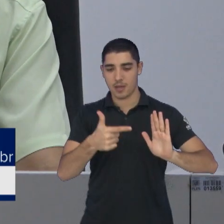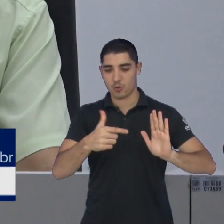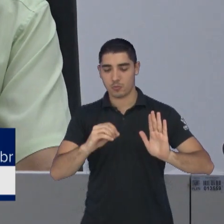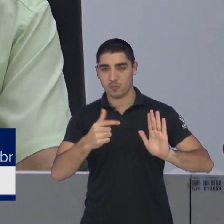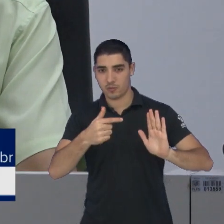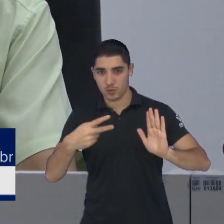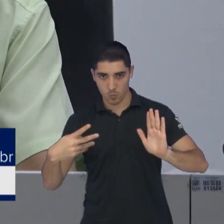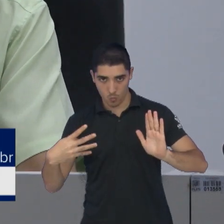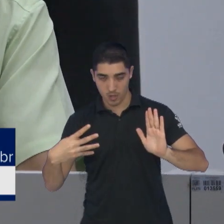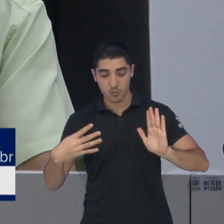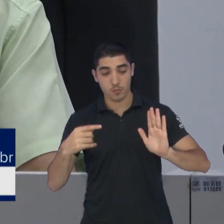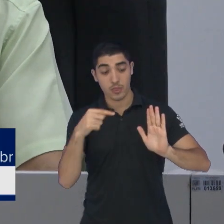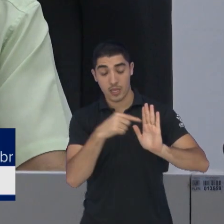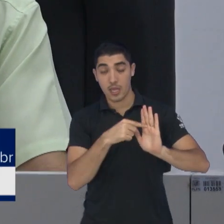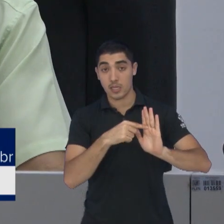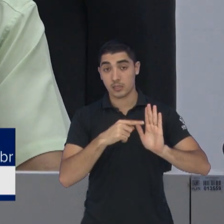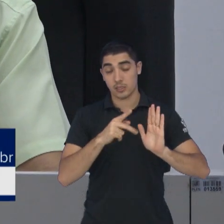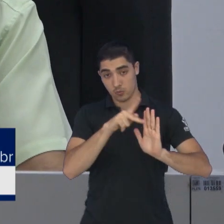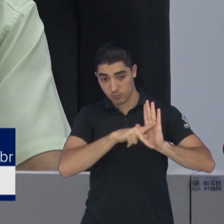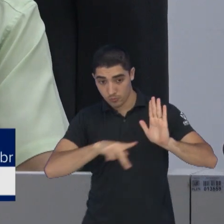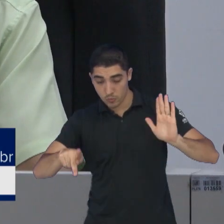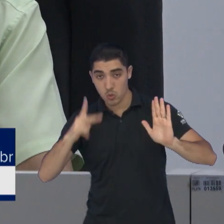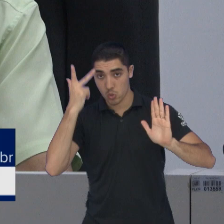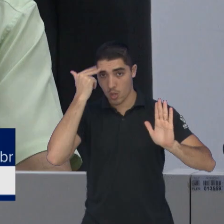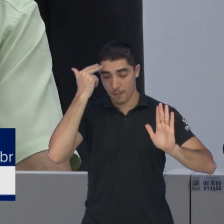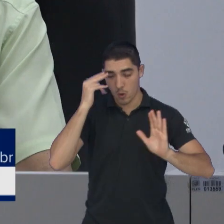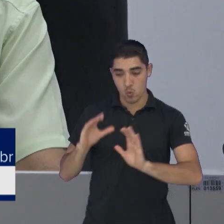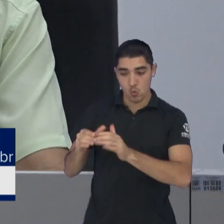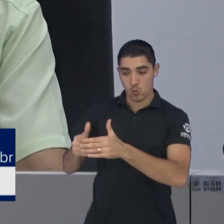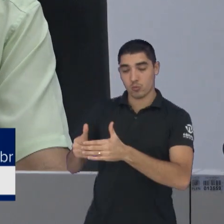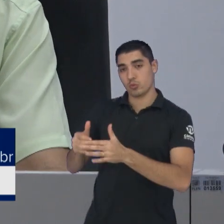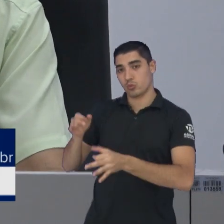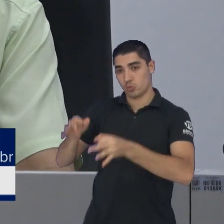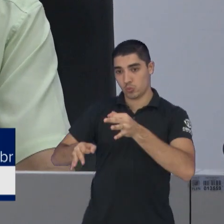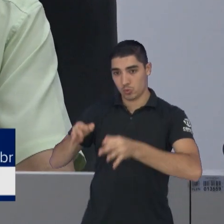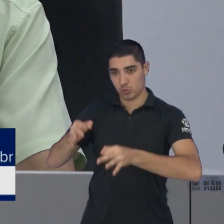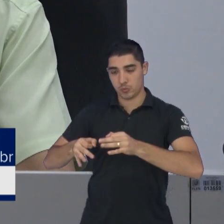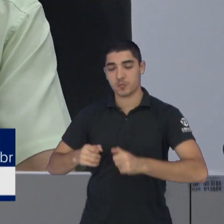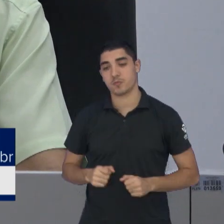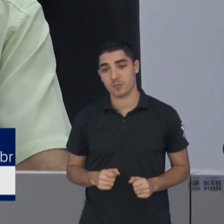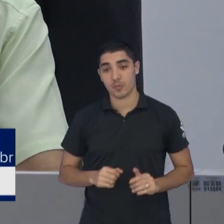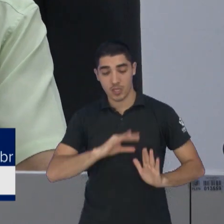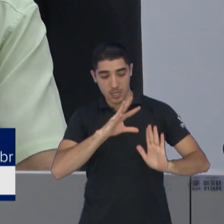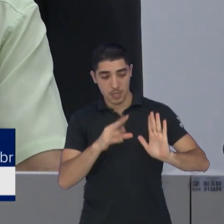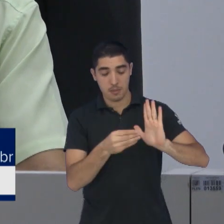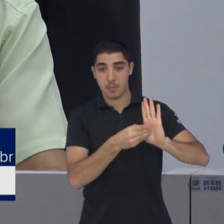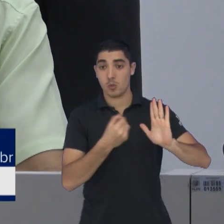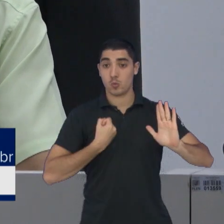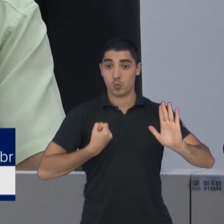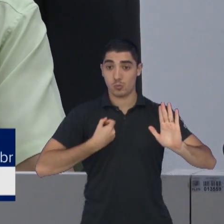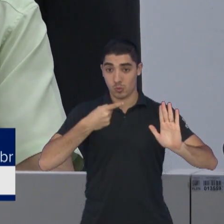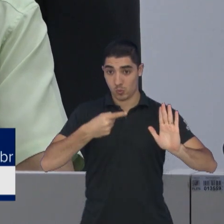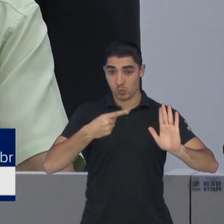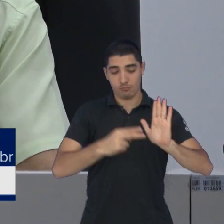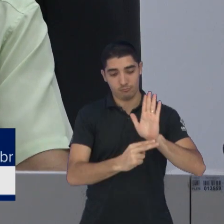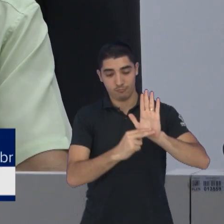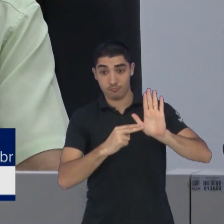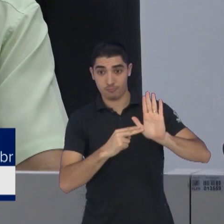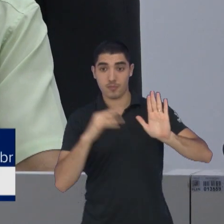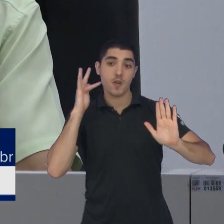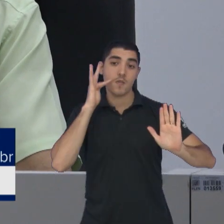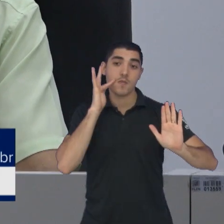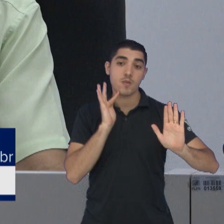70/2024. O rito é ordinário, comissão de Justiça. Emenda número 1, de autoria do vereador